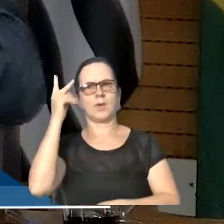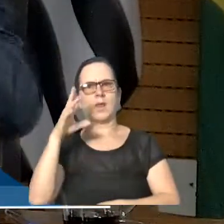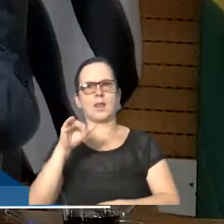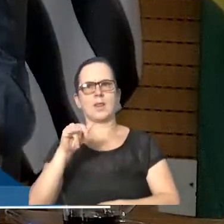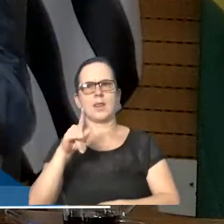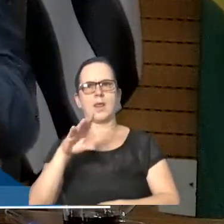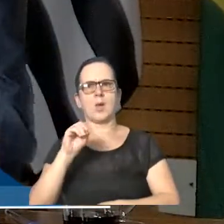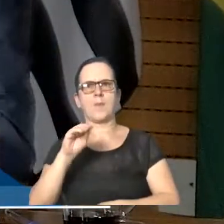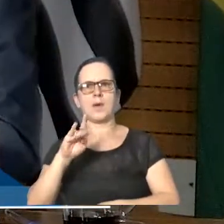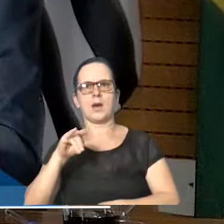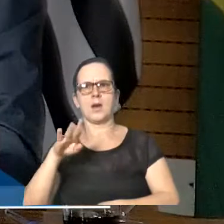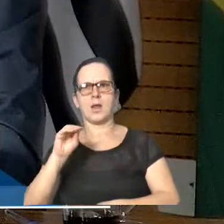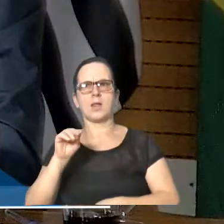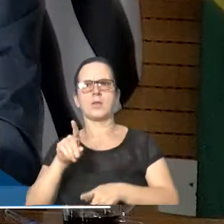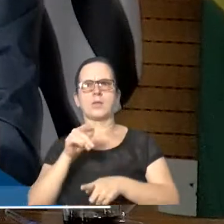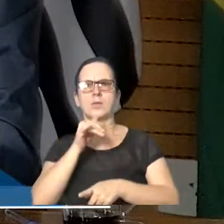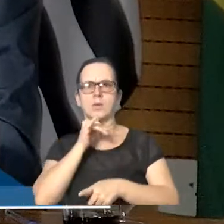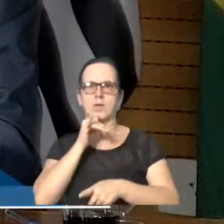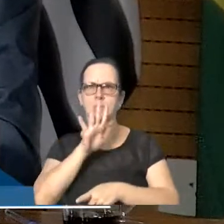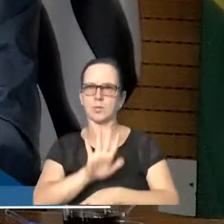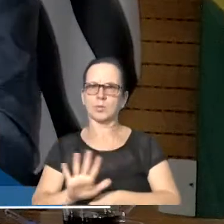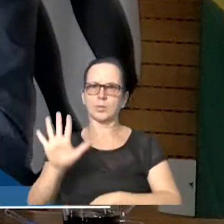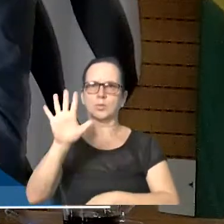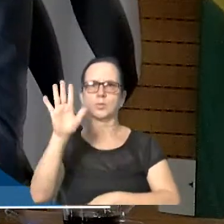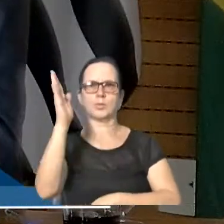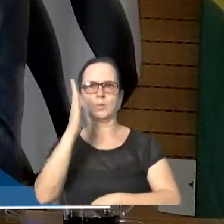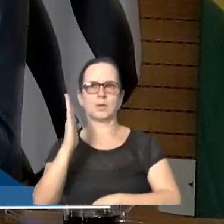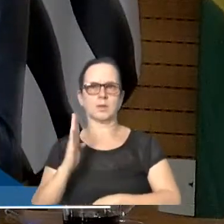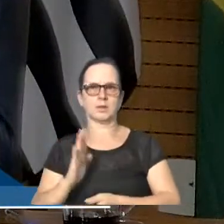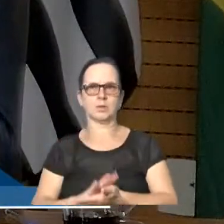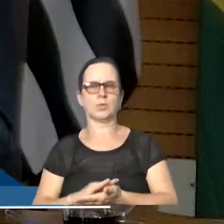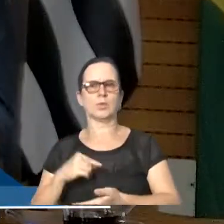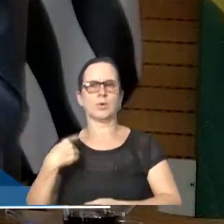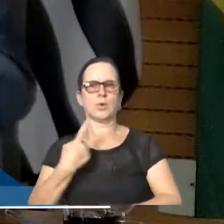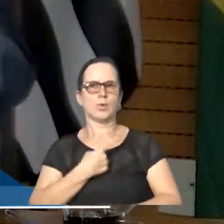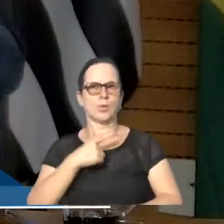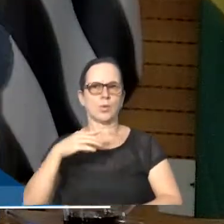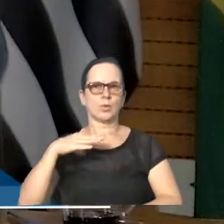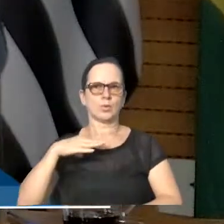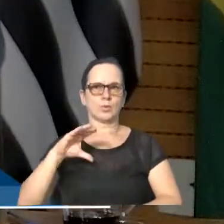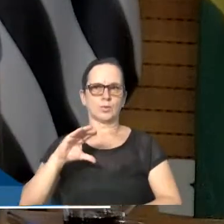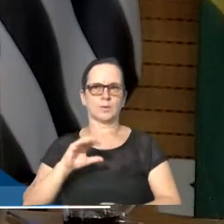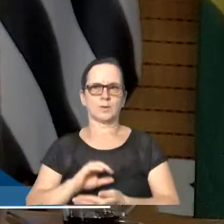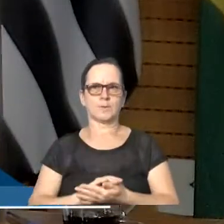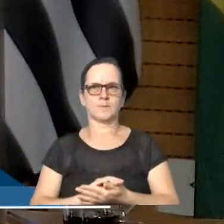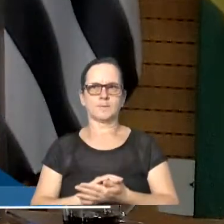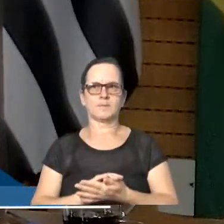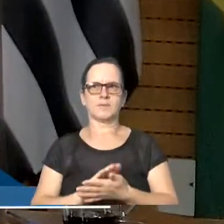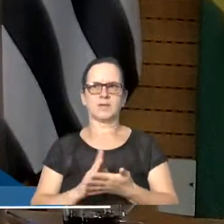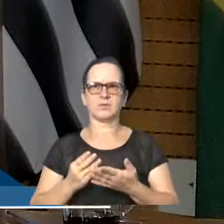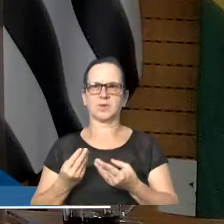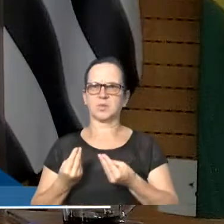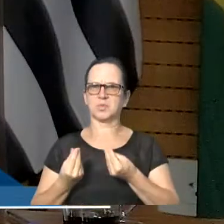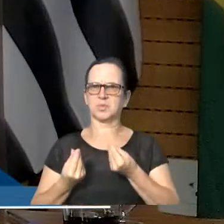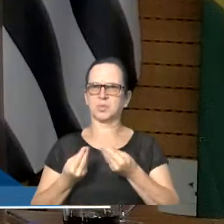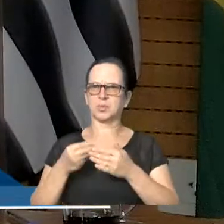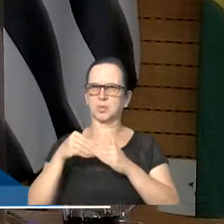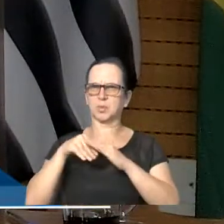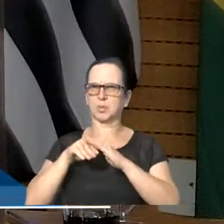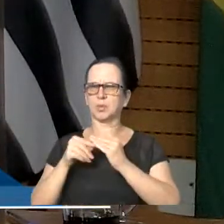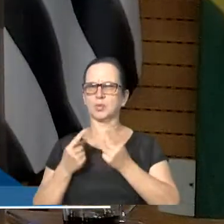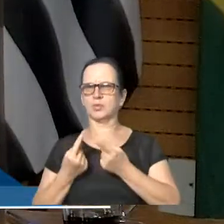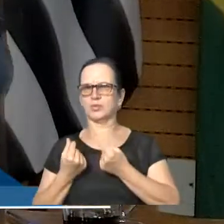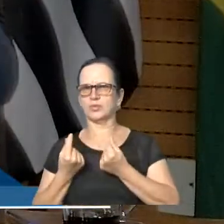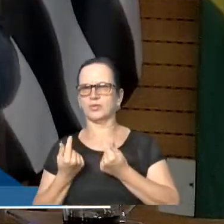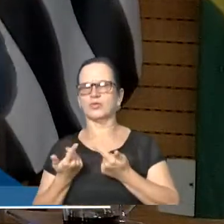PSDB, hoje deu exemplo para o Brasil. E nós de Cubatão? Quer falar em mexer no bolso da prefeitura